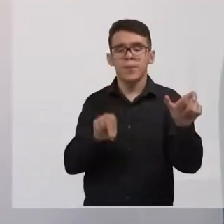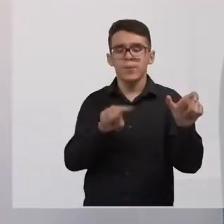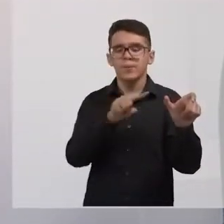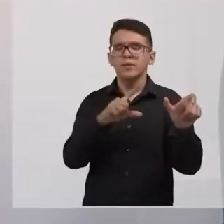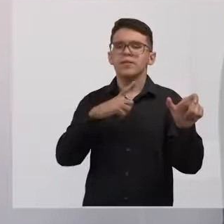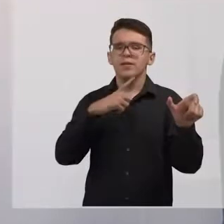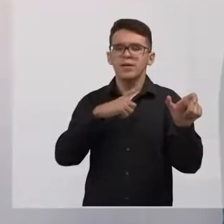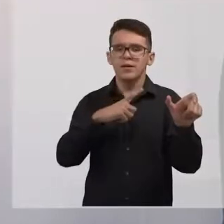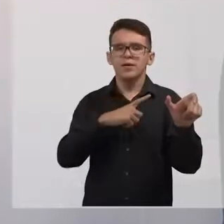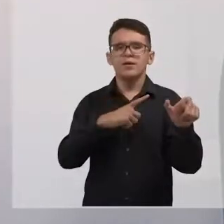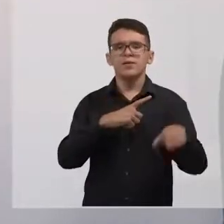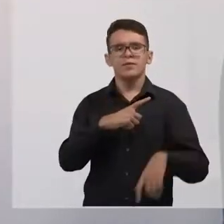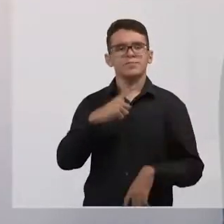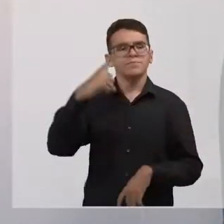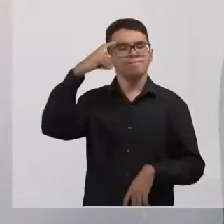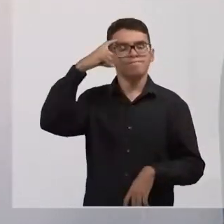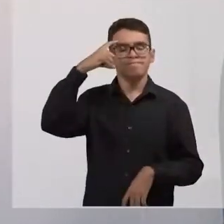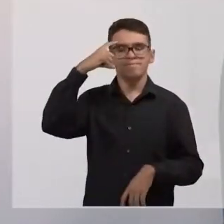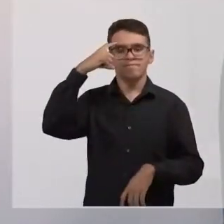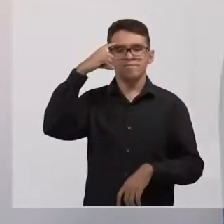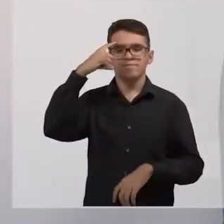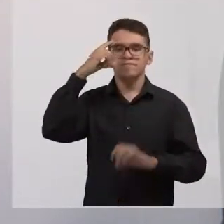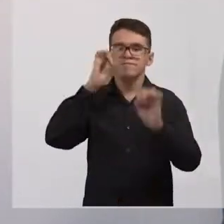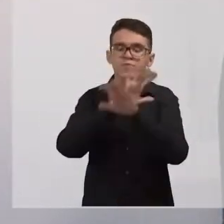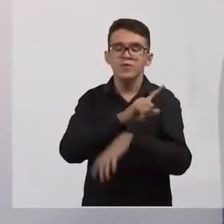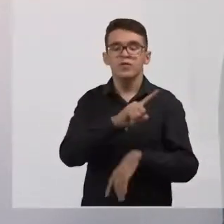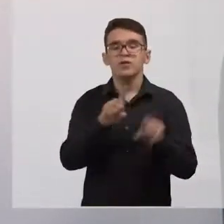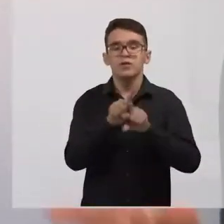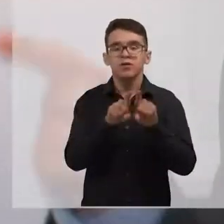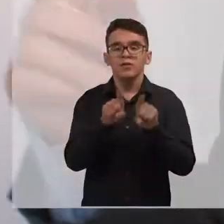objetiva. Ele tem a opinião pública ao lado